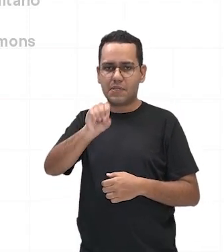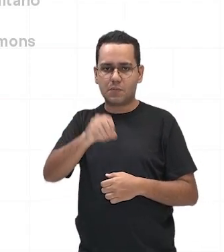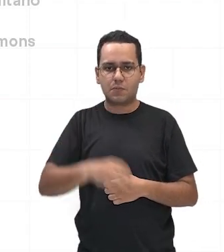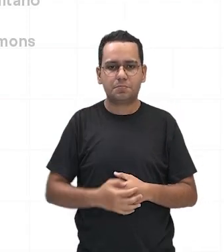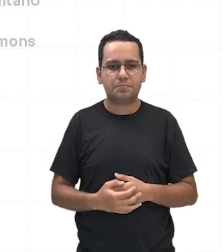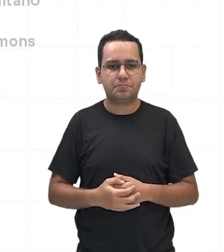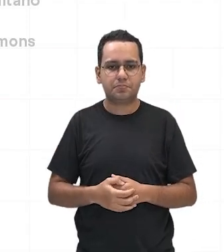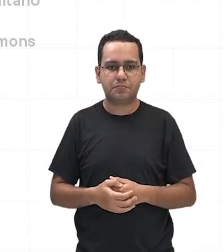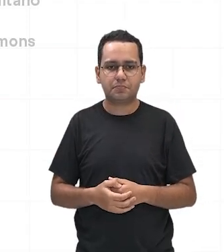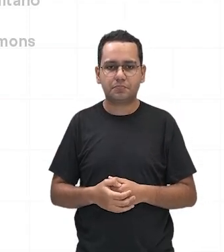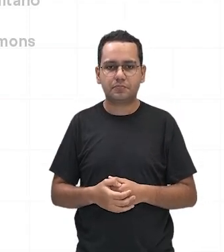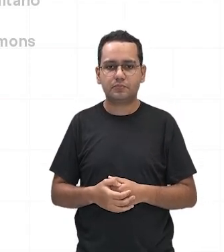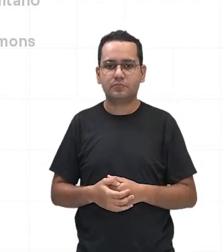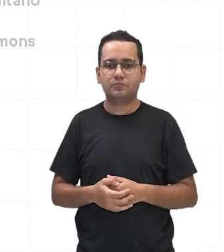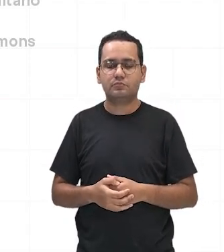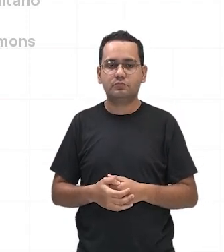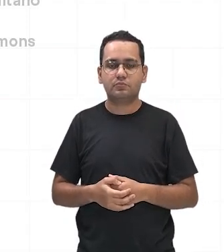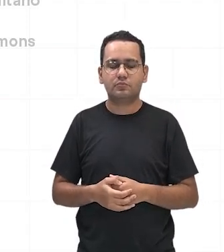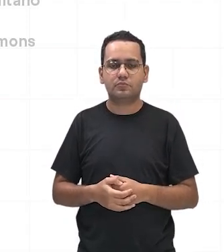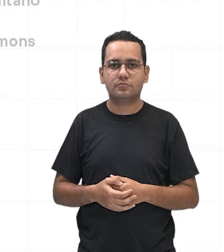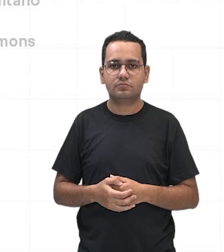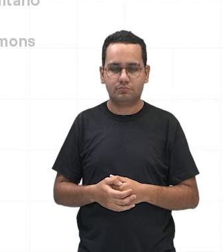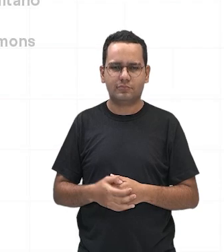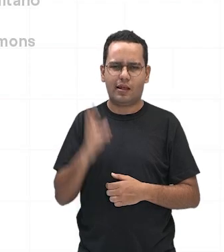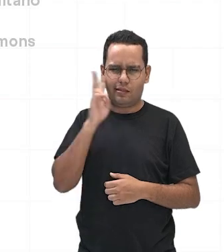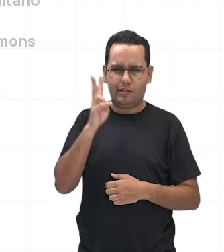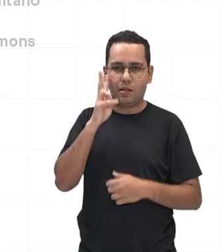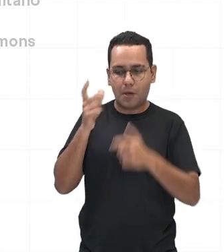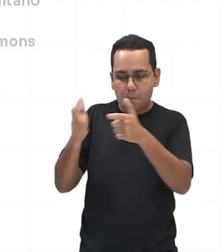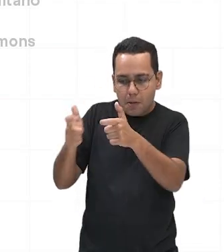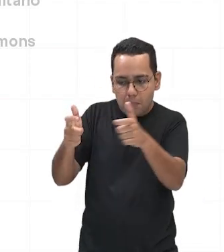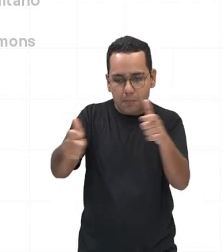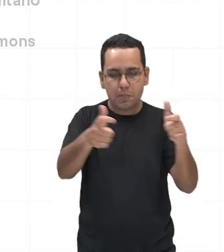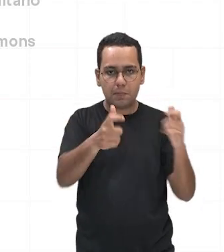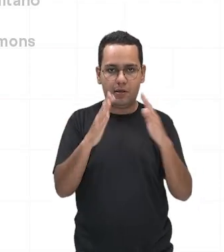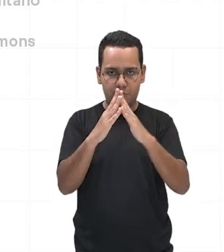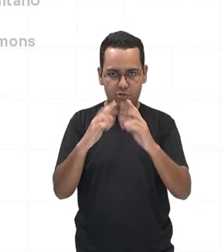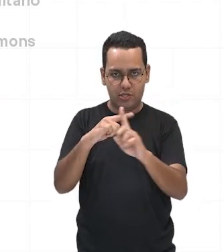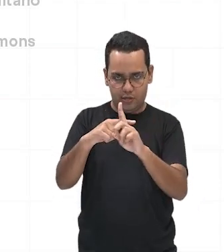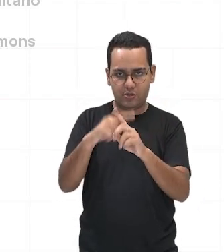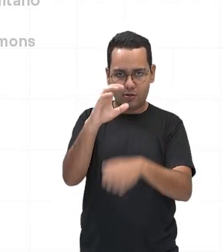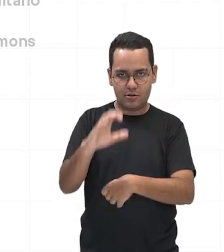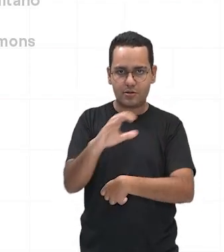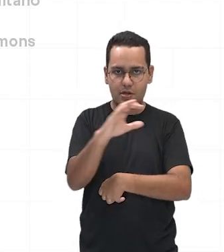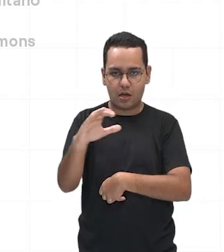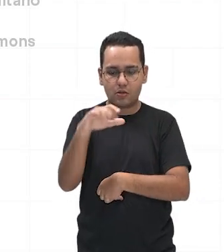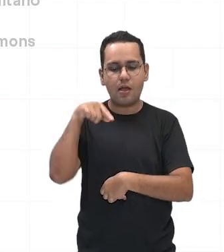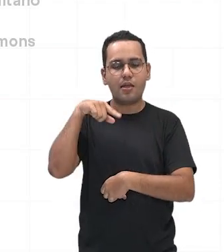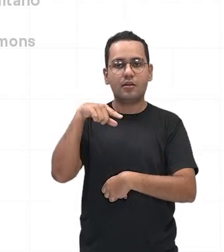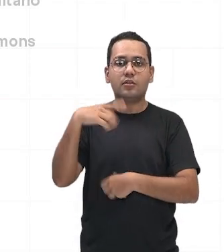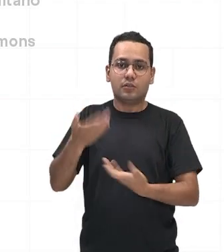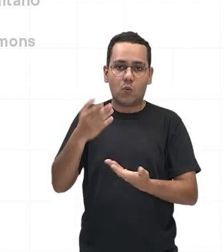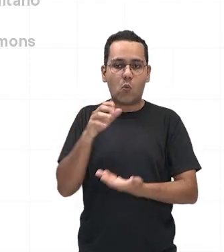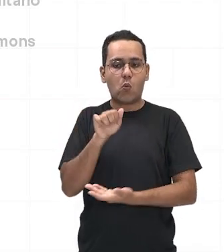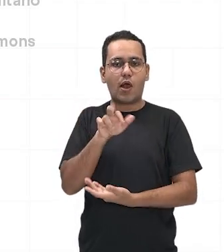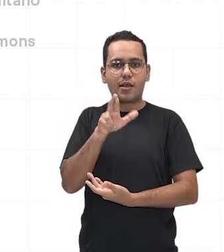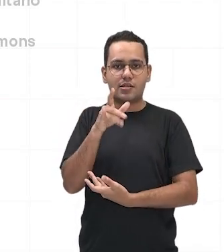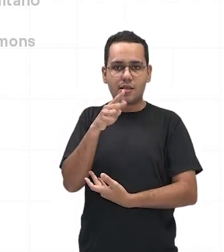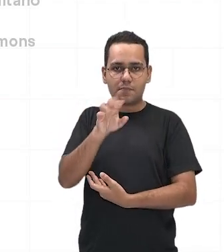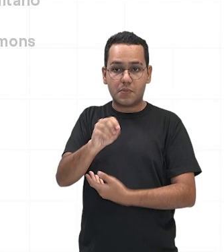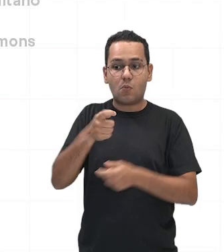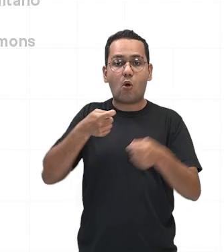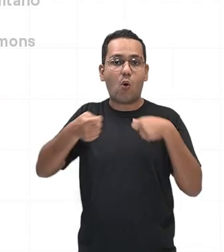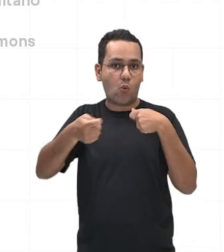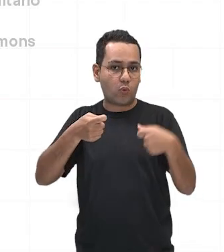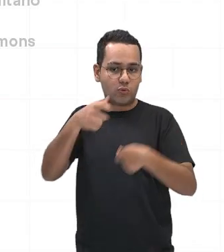então, pela província eclesiástica, um grupo, então, de dioceses, tá? E nós temos, então, acima